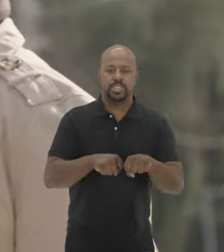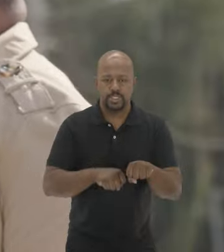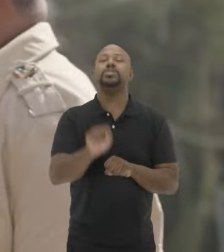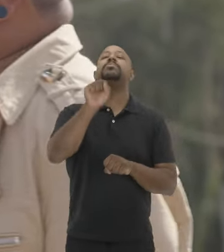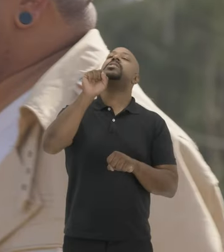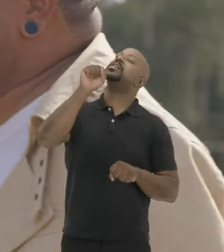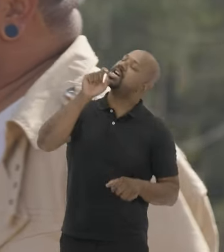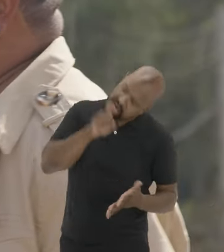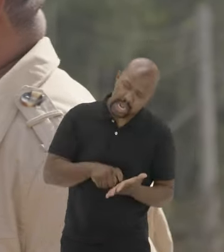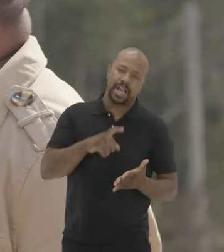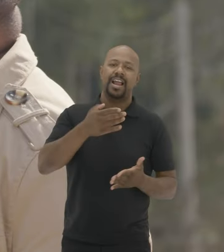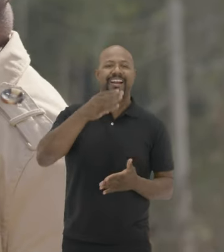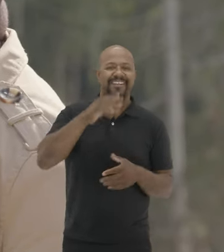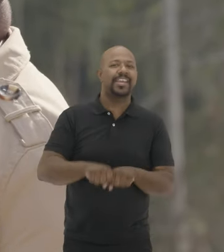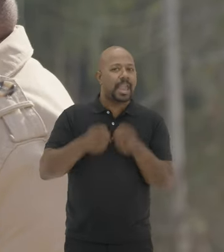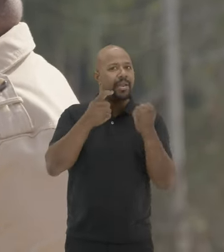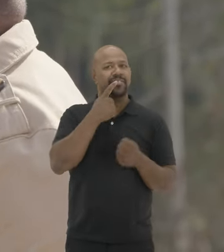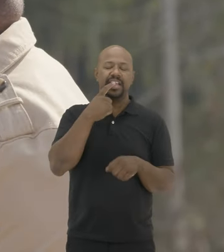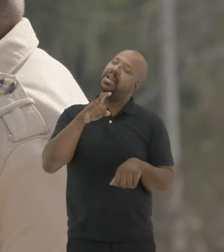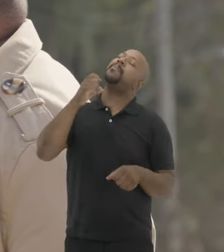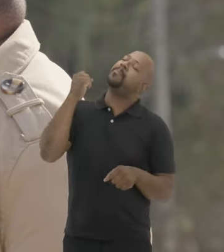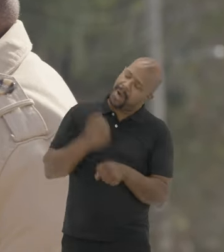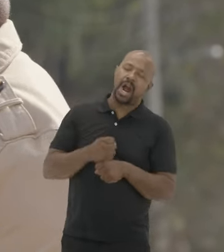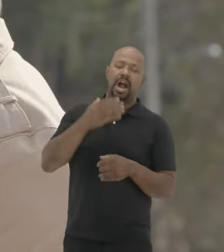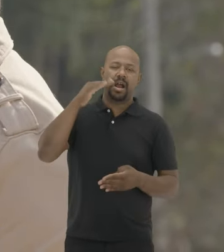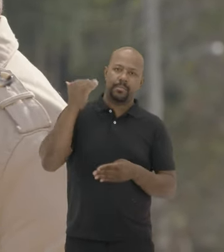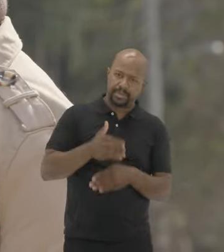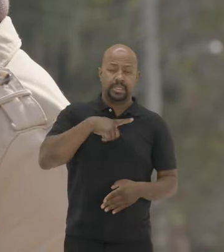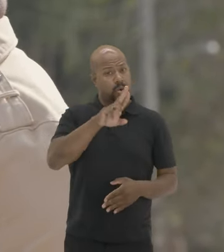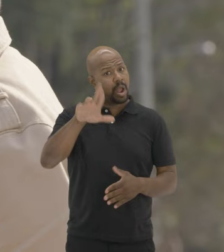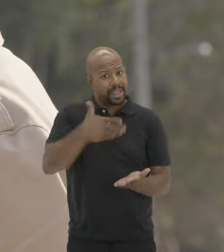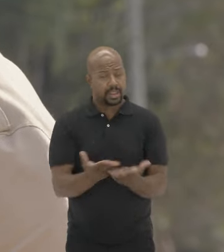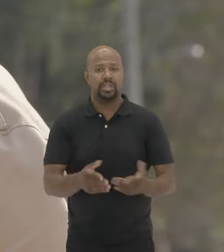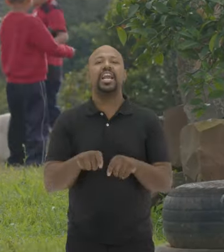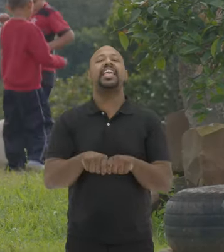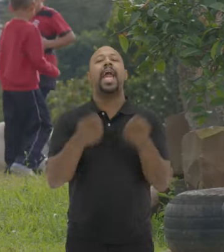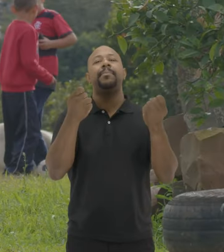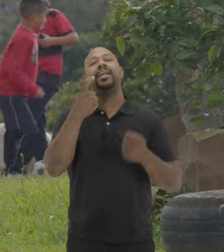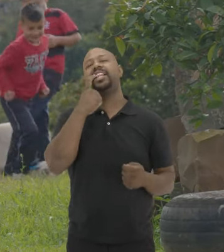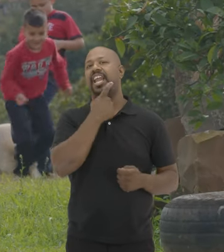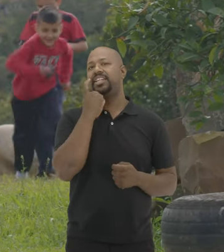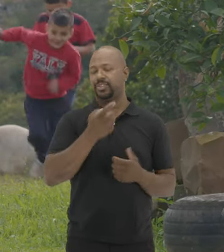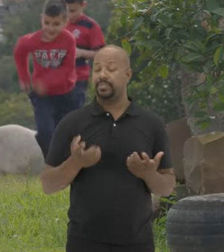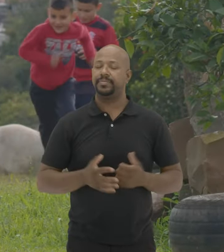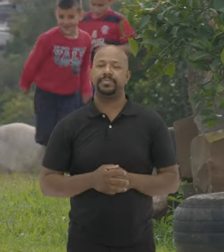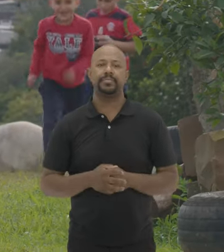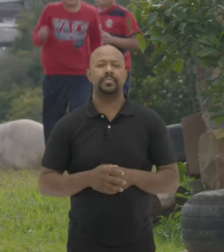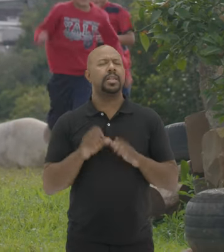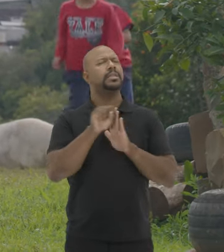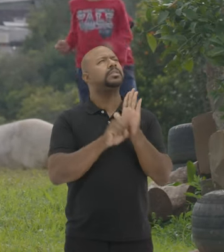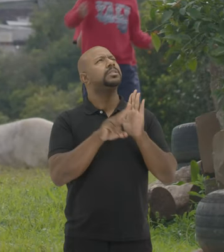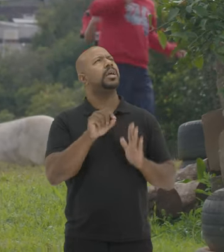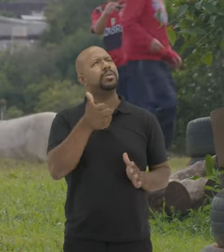batia e quebrava o dente quebrava o dente e aí tem um nome até hoje de quebra dente no século 19 antes